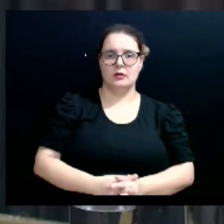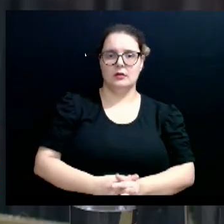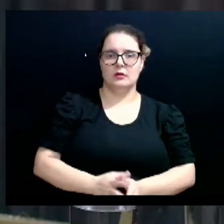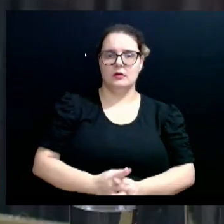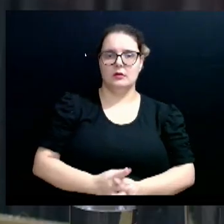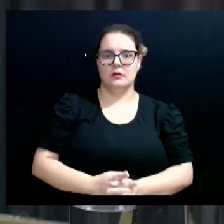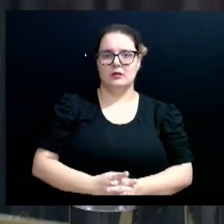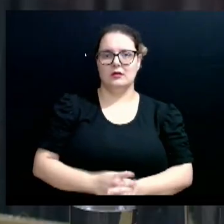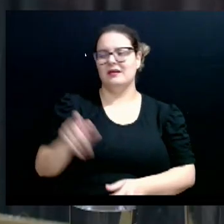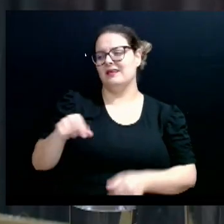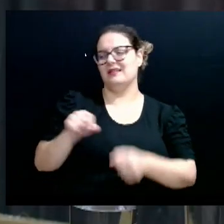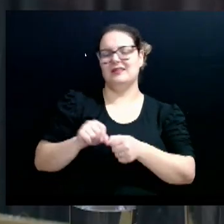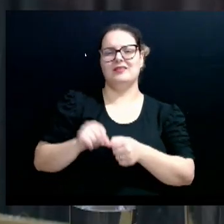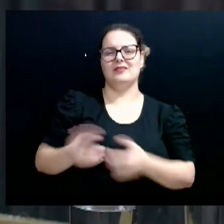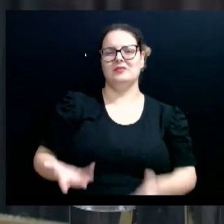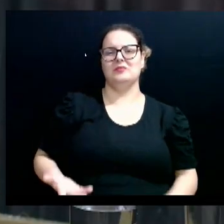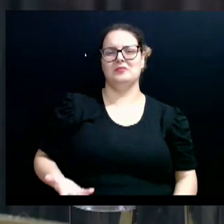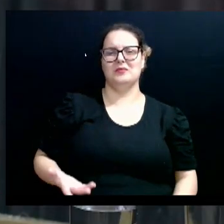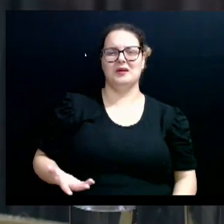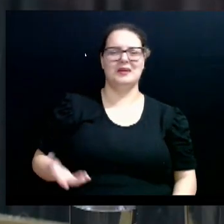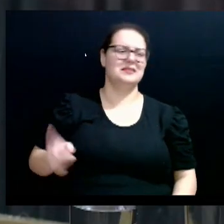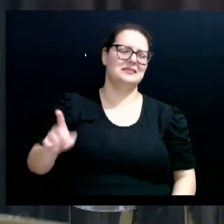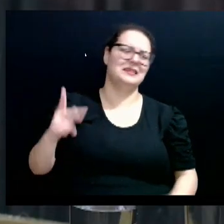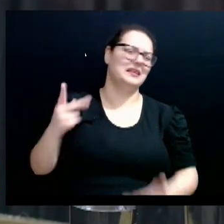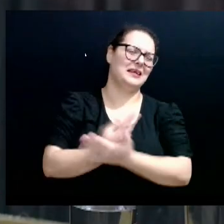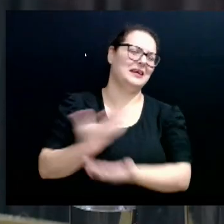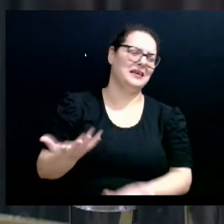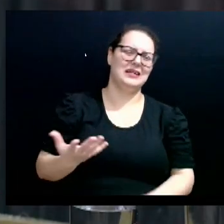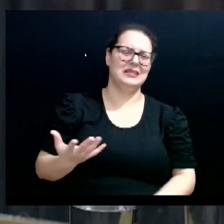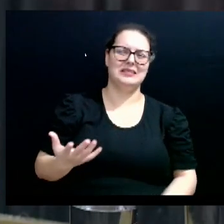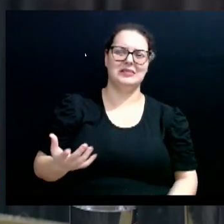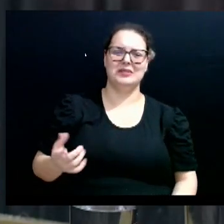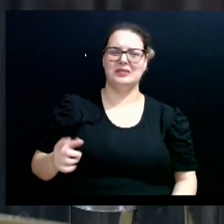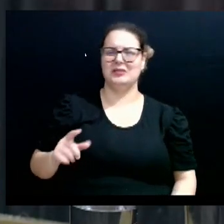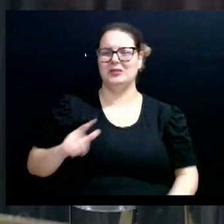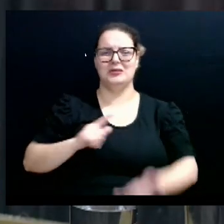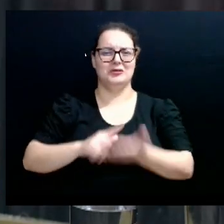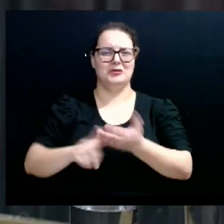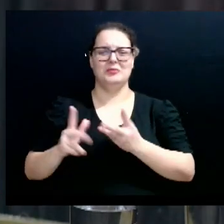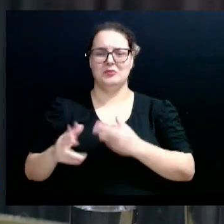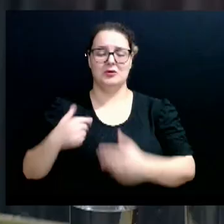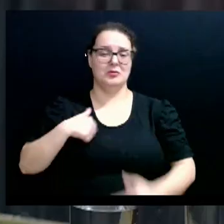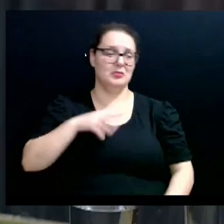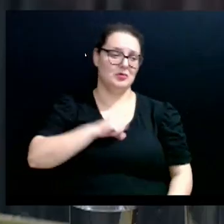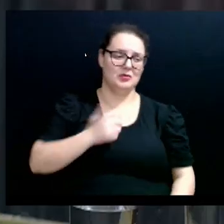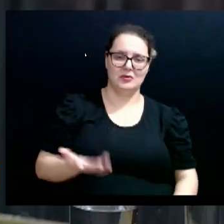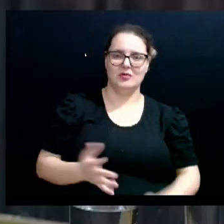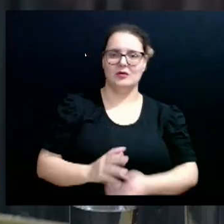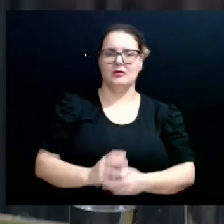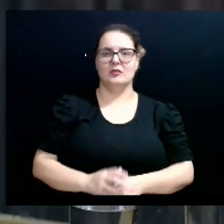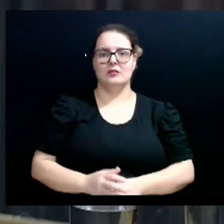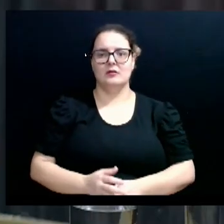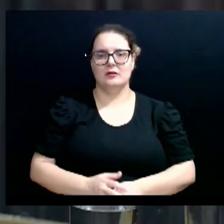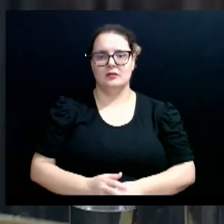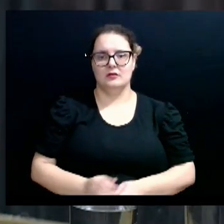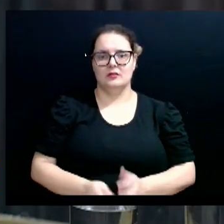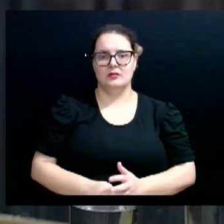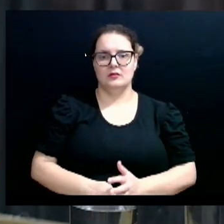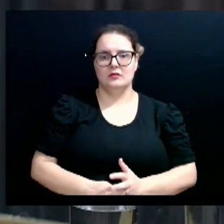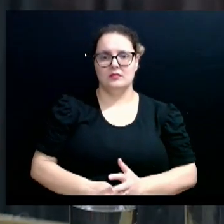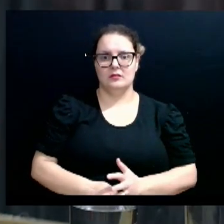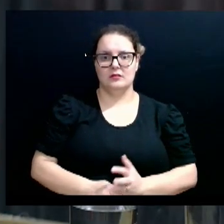fizer do meu jeito, não Sim. acabou, não terminou, não limpou como eu gosto, Uhum. né, então são questões que também